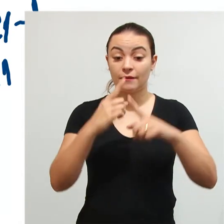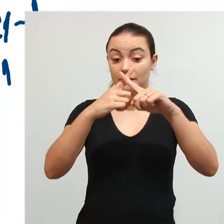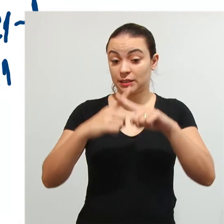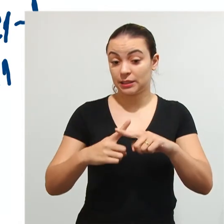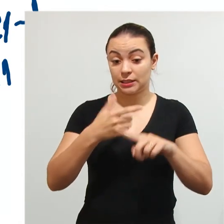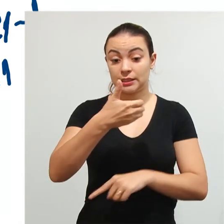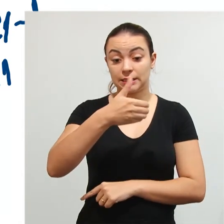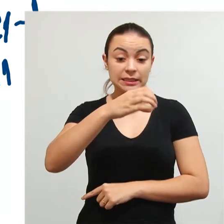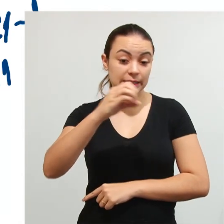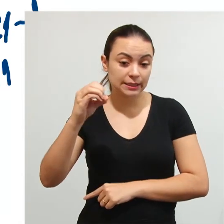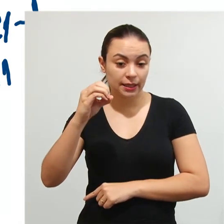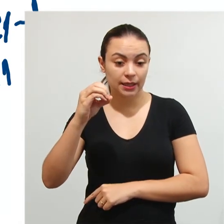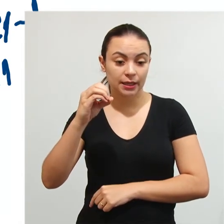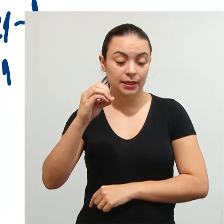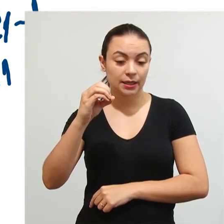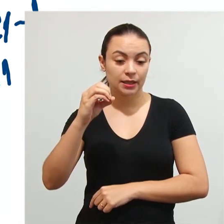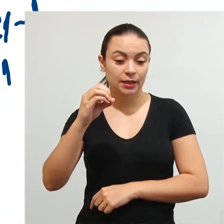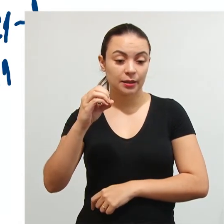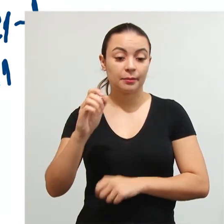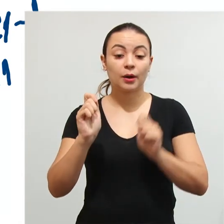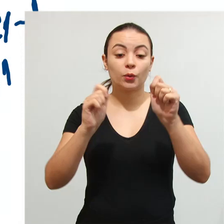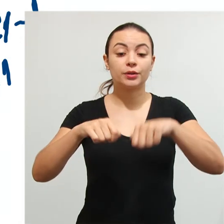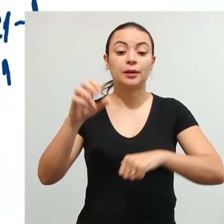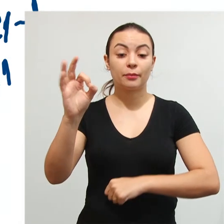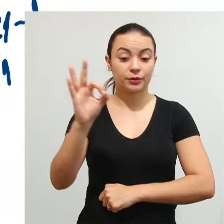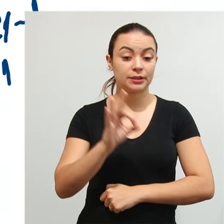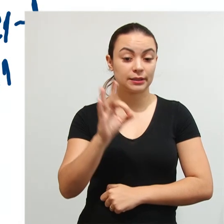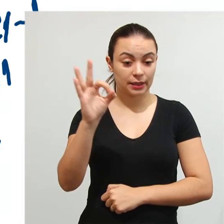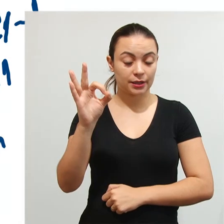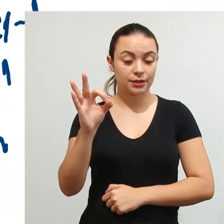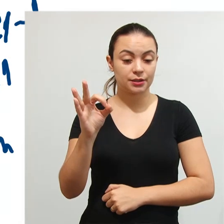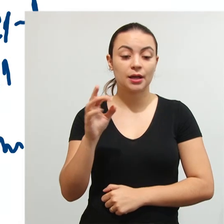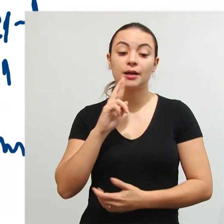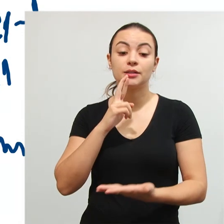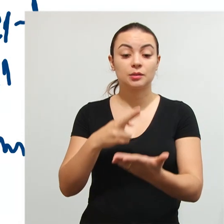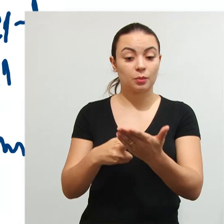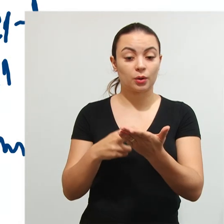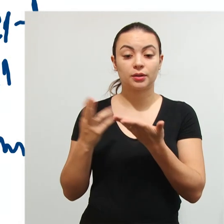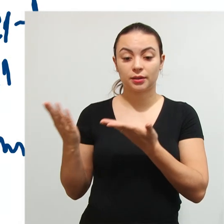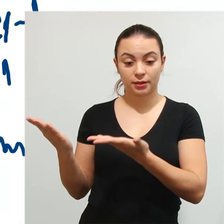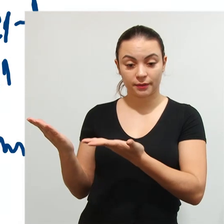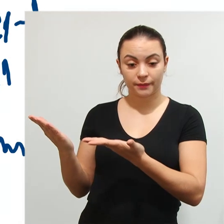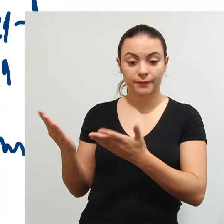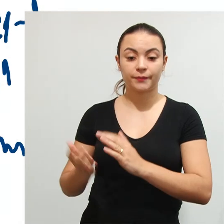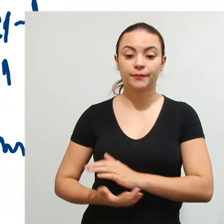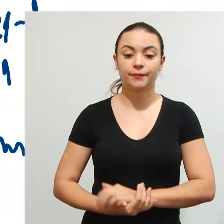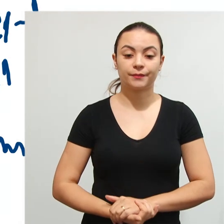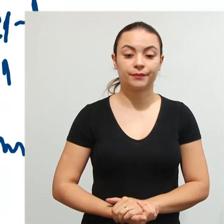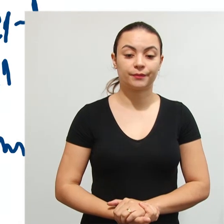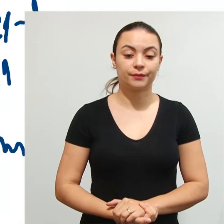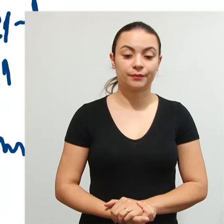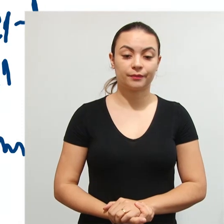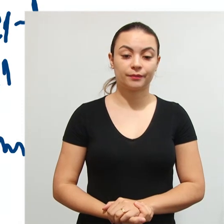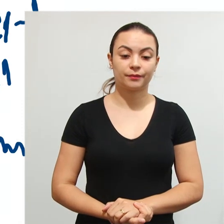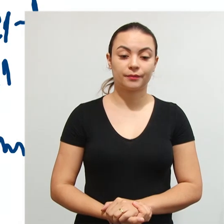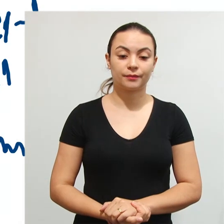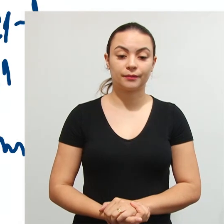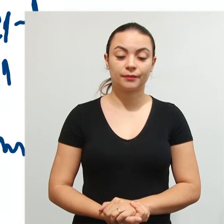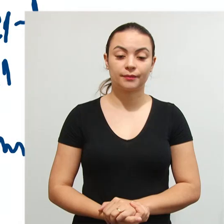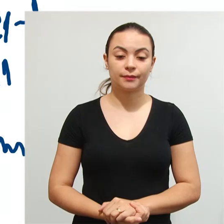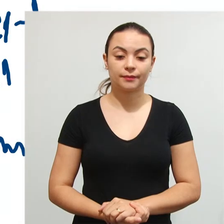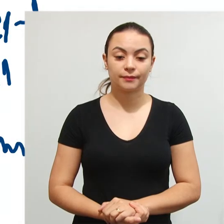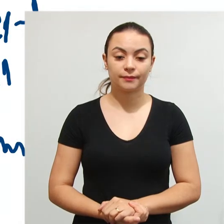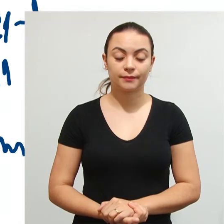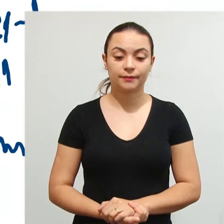dar 2.21% ao mês certo então Observe que nesse